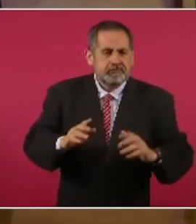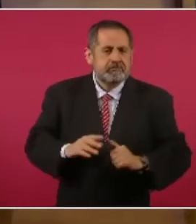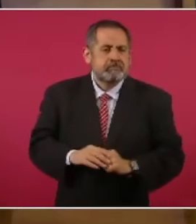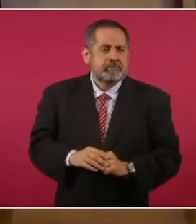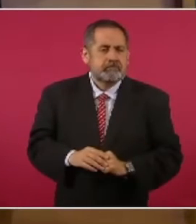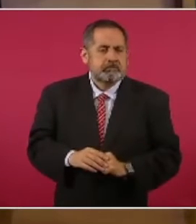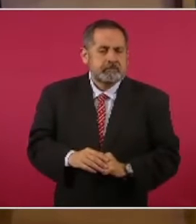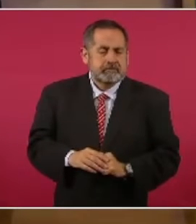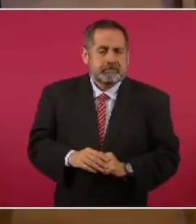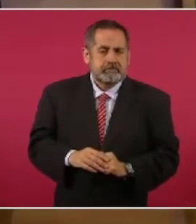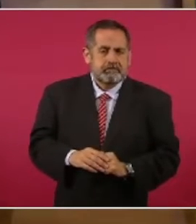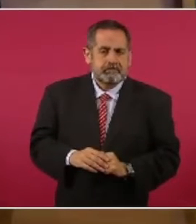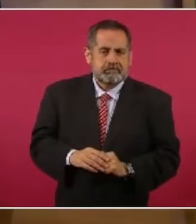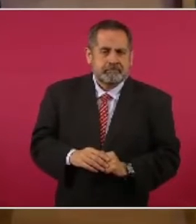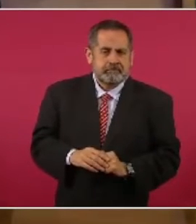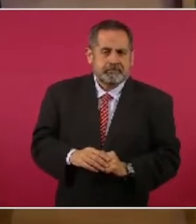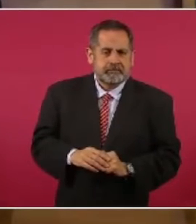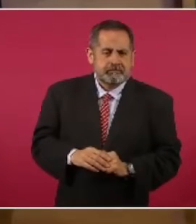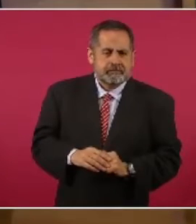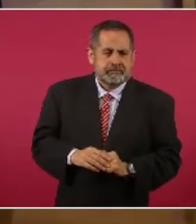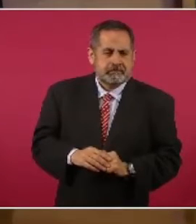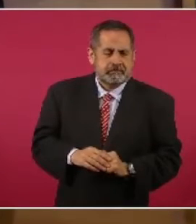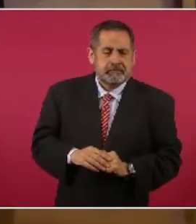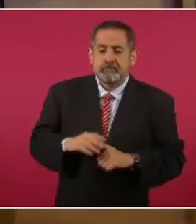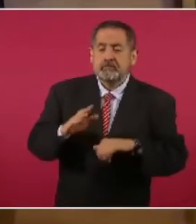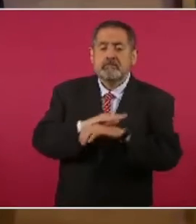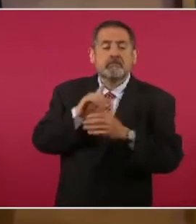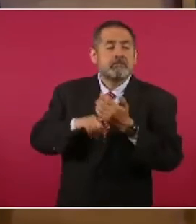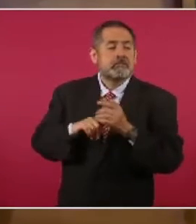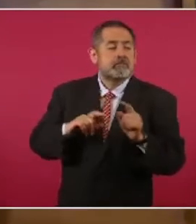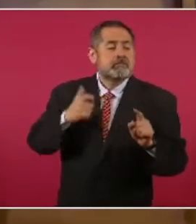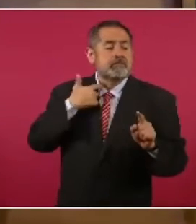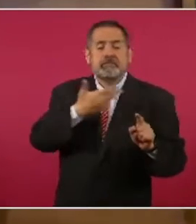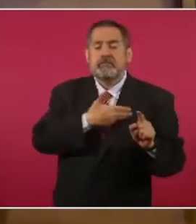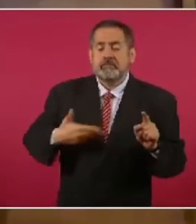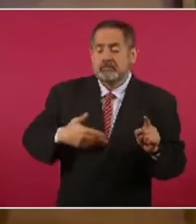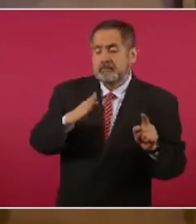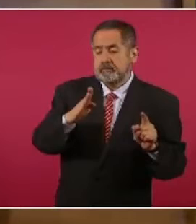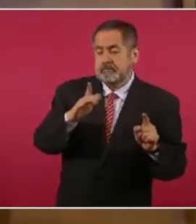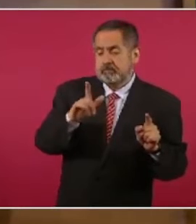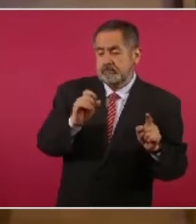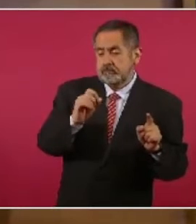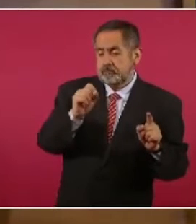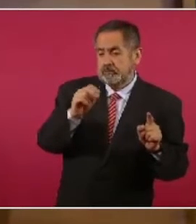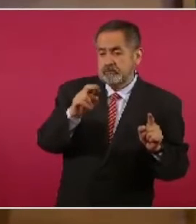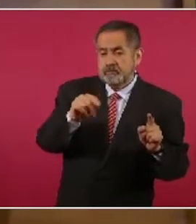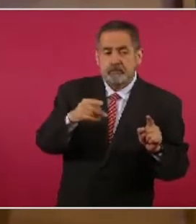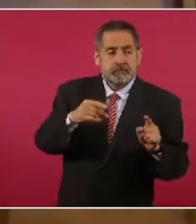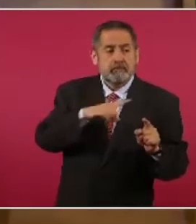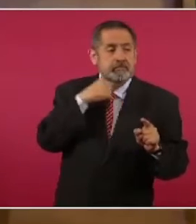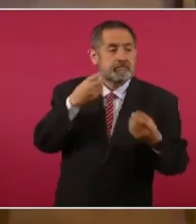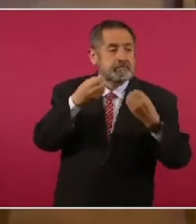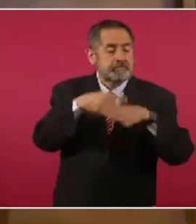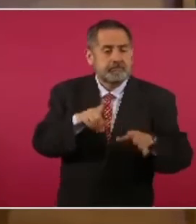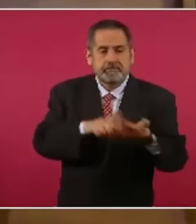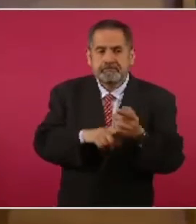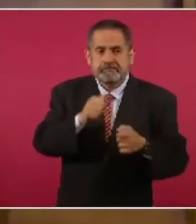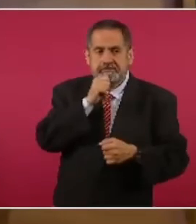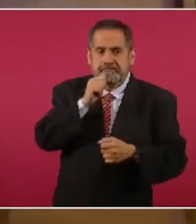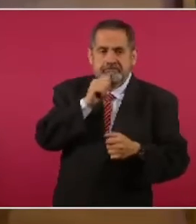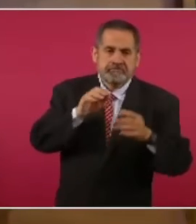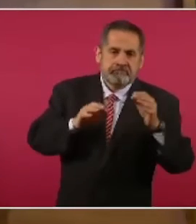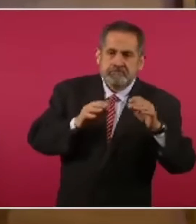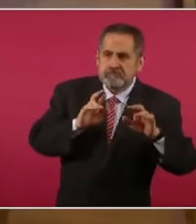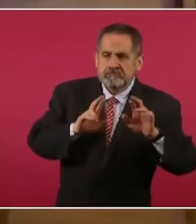eleições, ainda não se manifestou. Porque el presidente Bolsonaro, que ha perdido las elecciones, aún no se ha